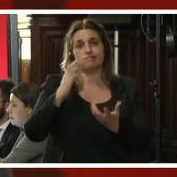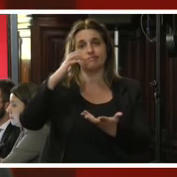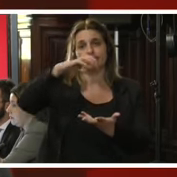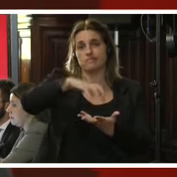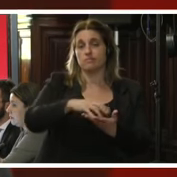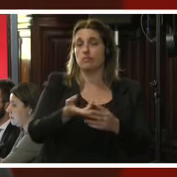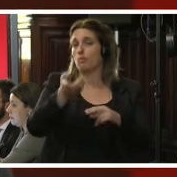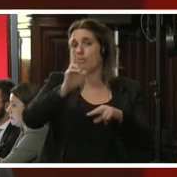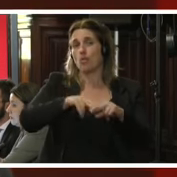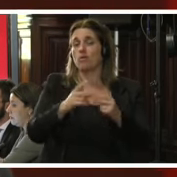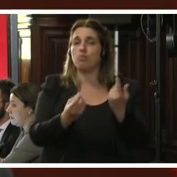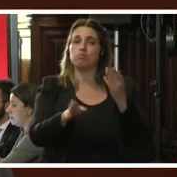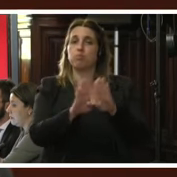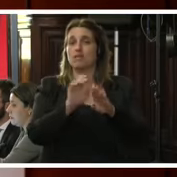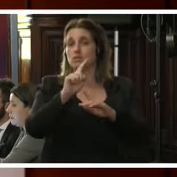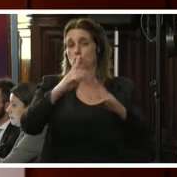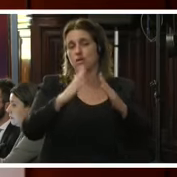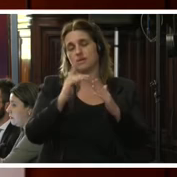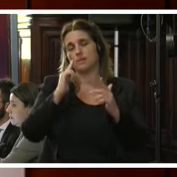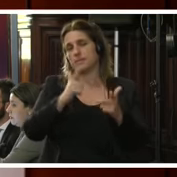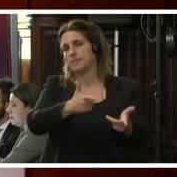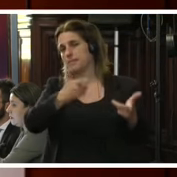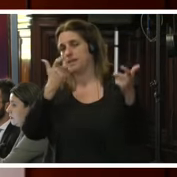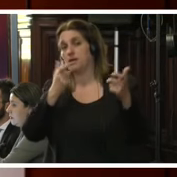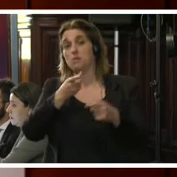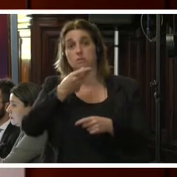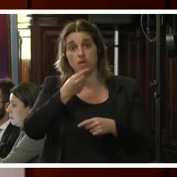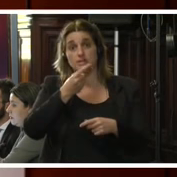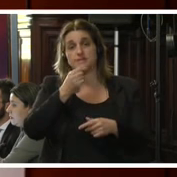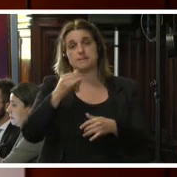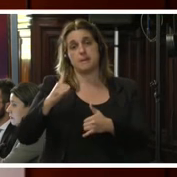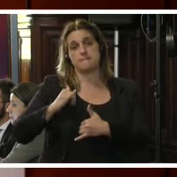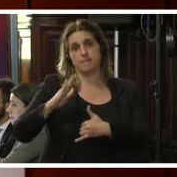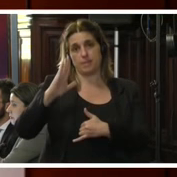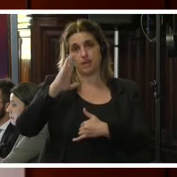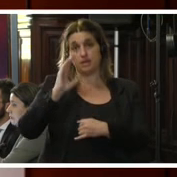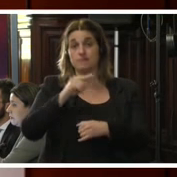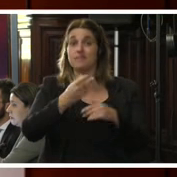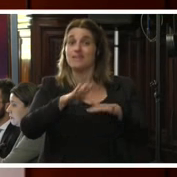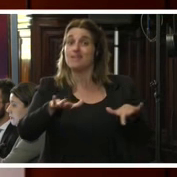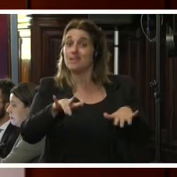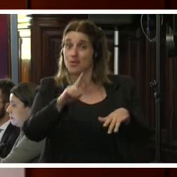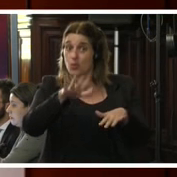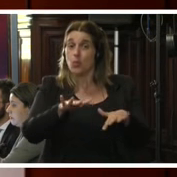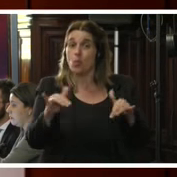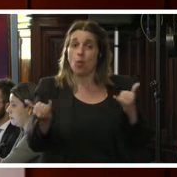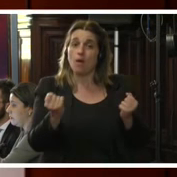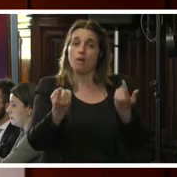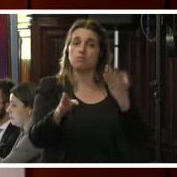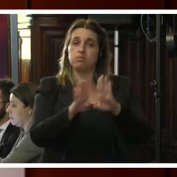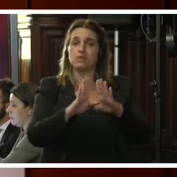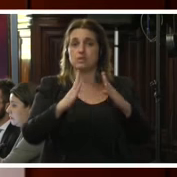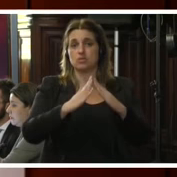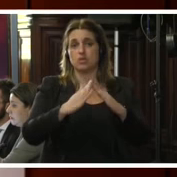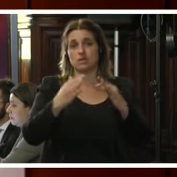um tiro disparado por um policial militar. O menino brincava na porta de casa quando foi atingido por um tiro de fuzil